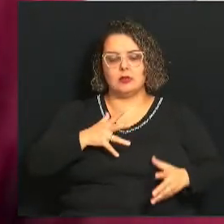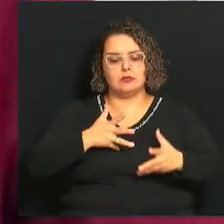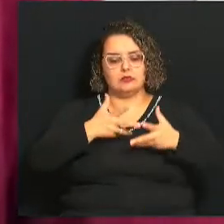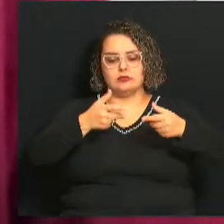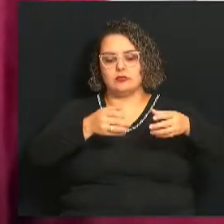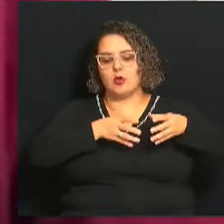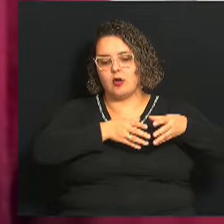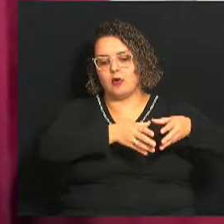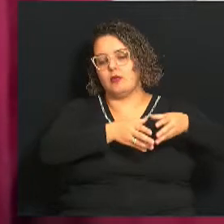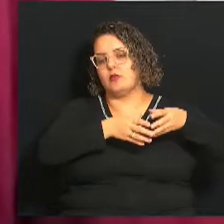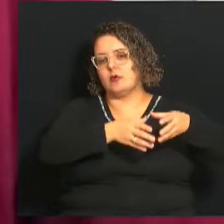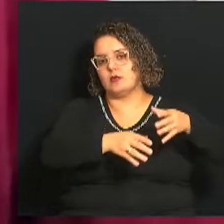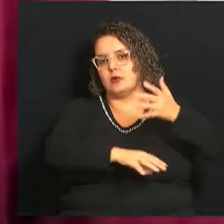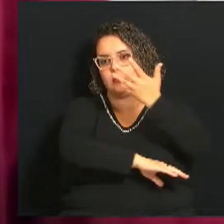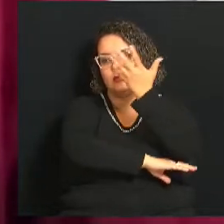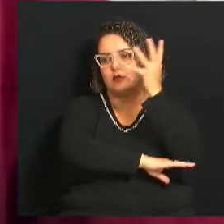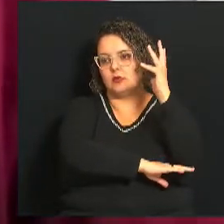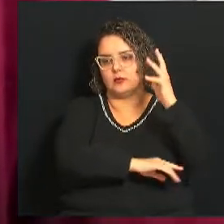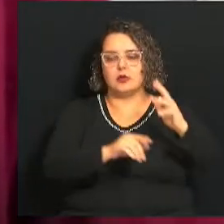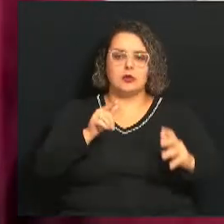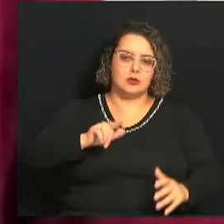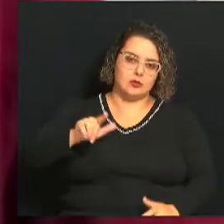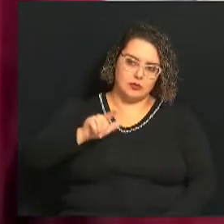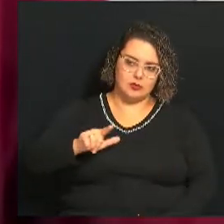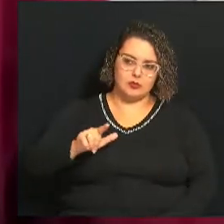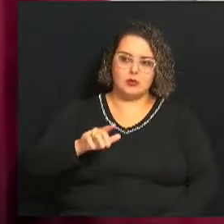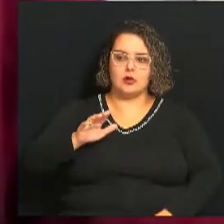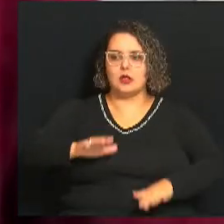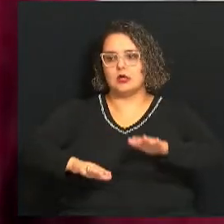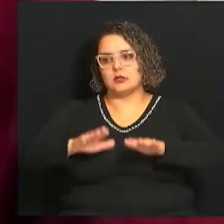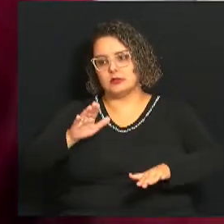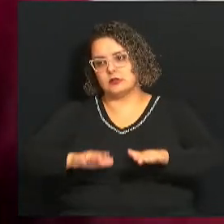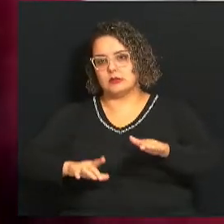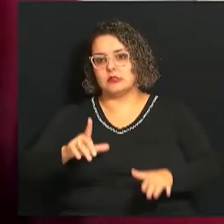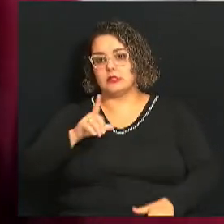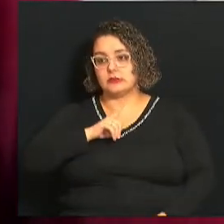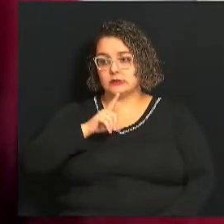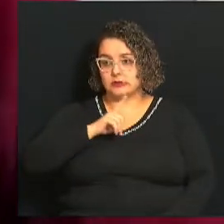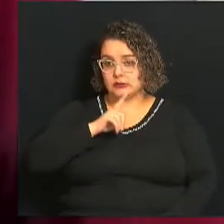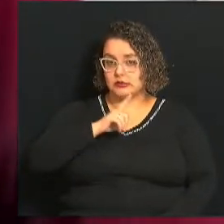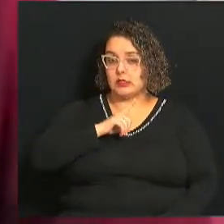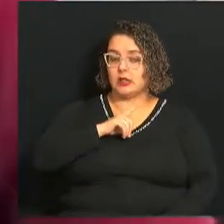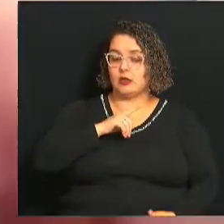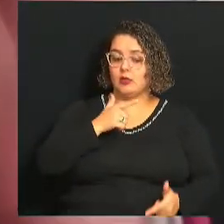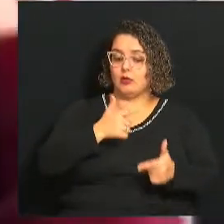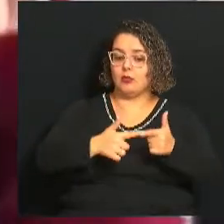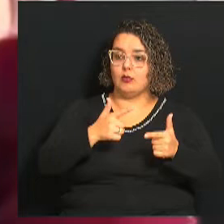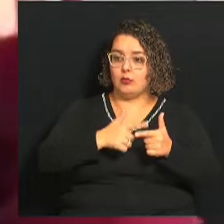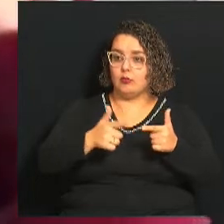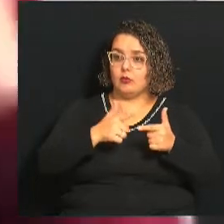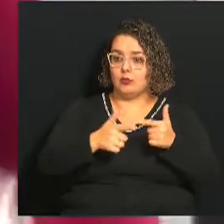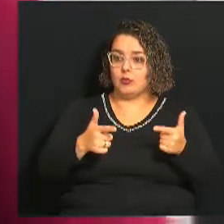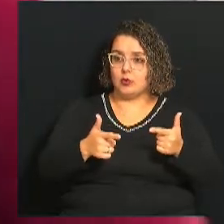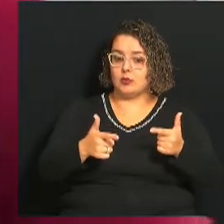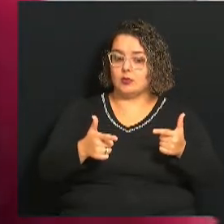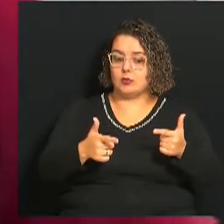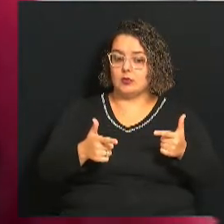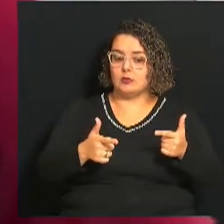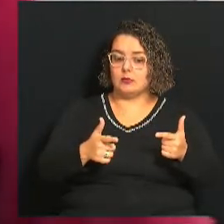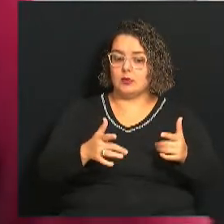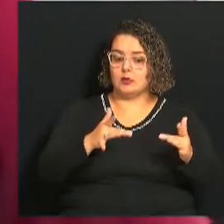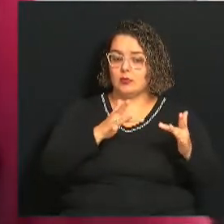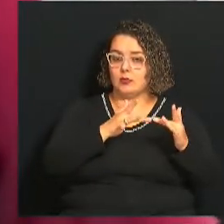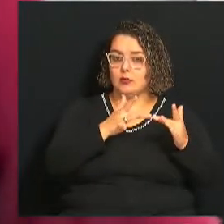árvores. Óbvio que, às vezes, a abrasão, o contato físico pode também deteriorar esse cabo isolado, mas já melhora muito